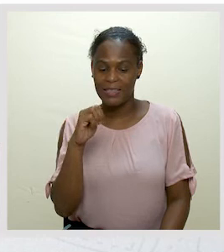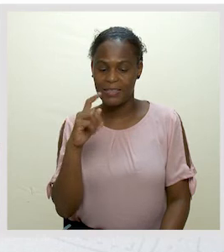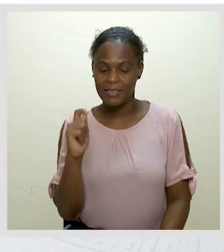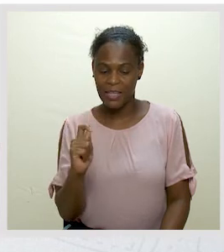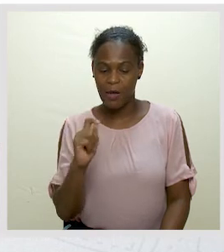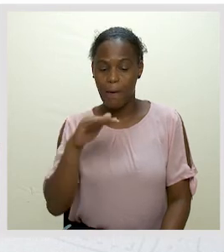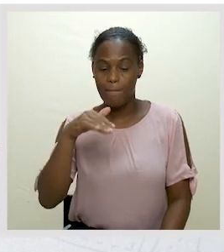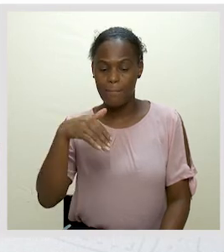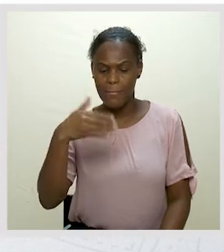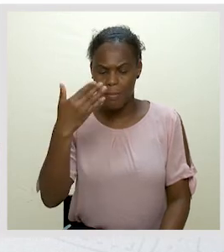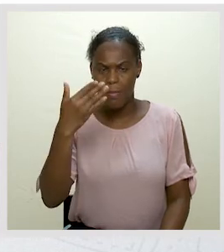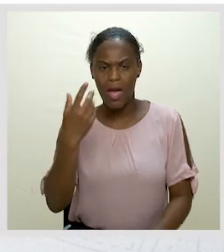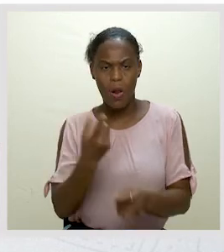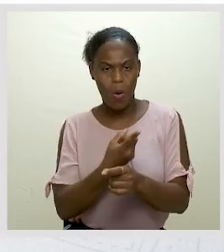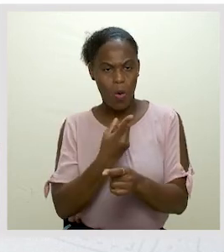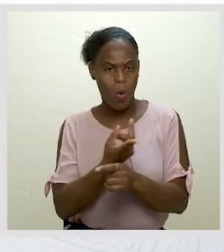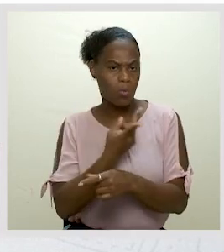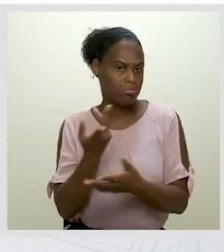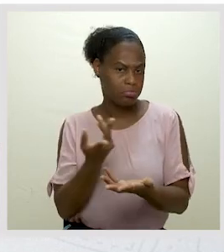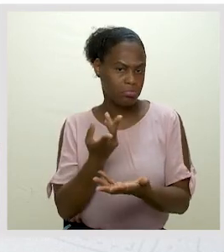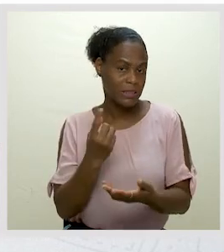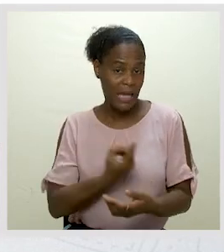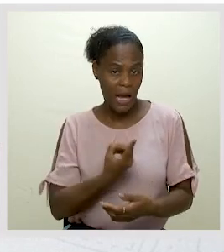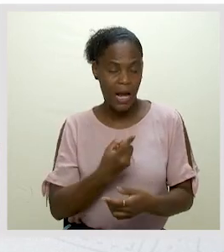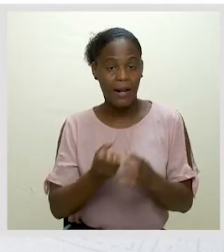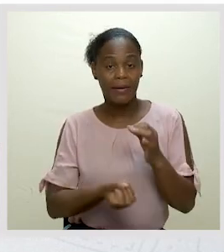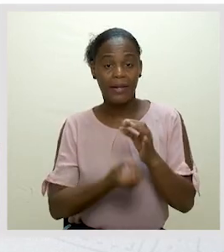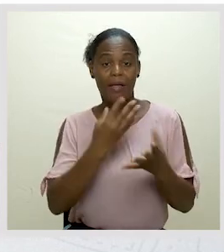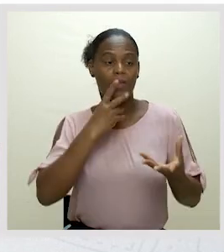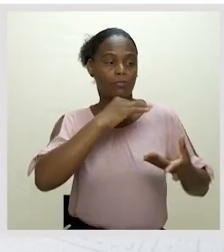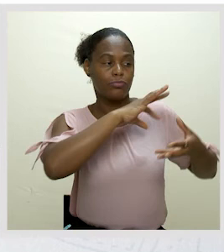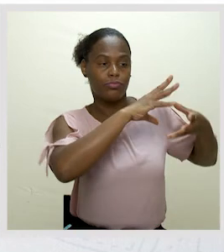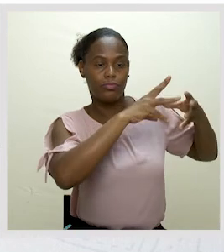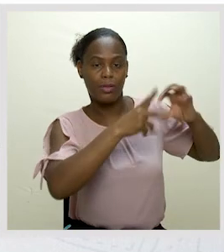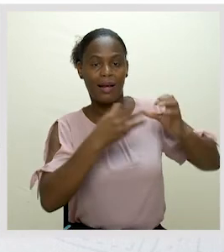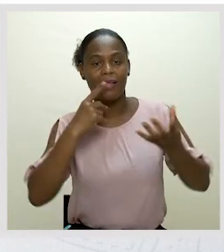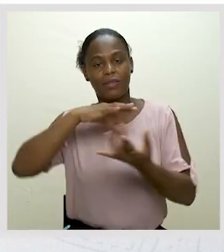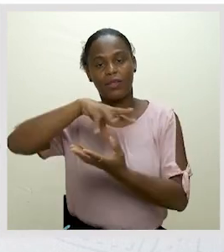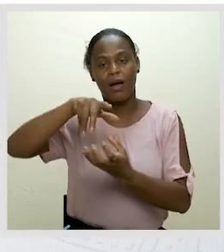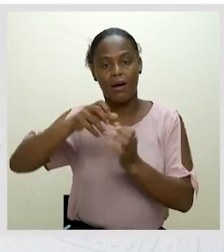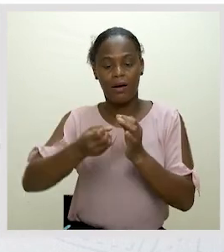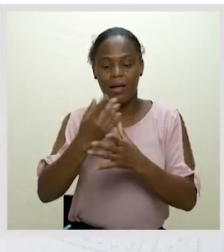os primeiros seres que surgiram no planeta teriam sido,